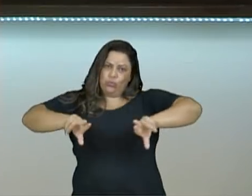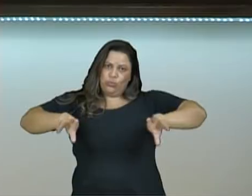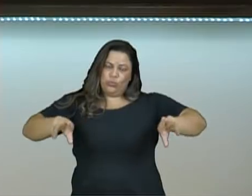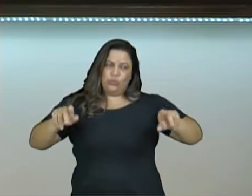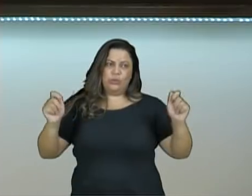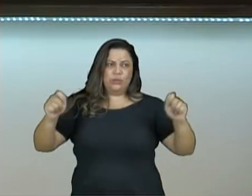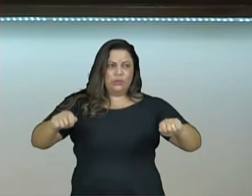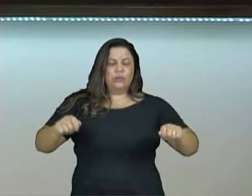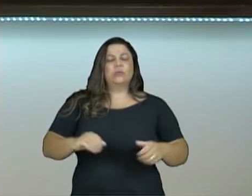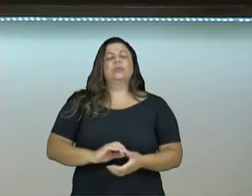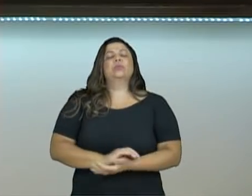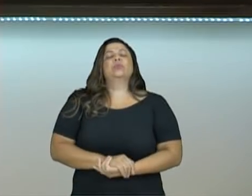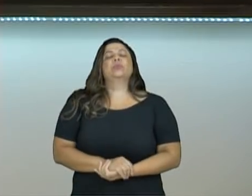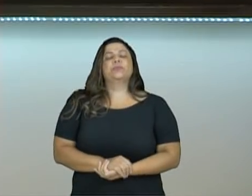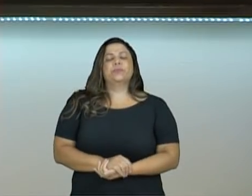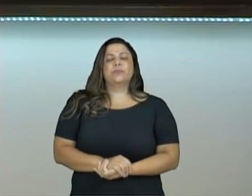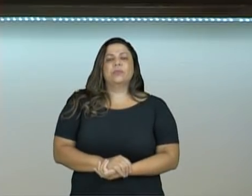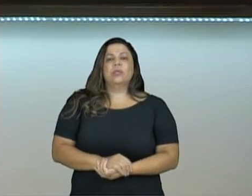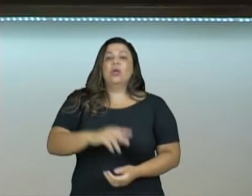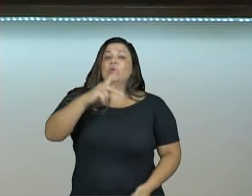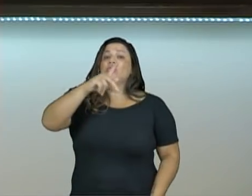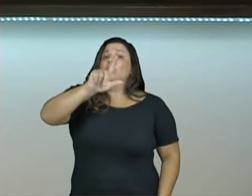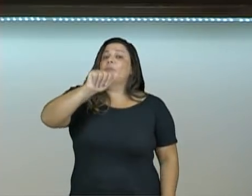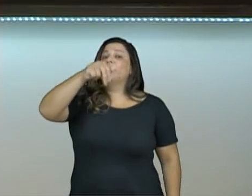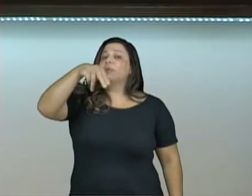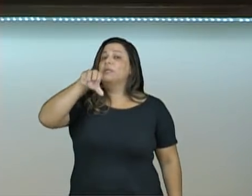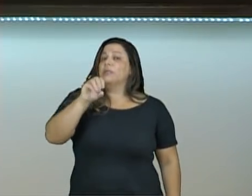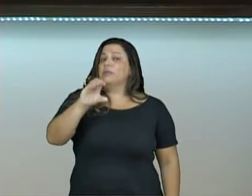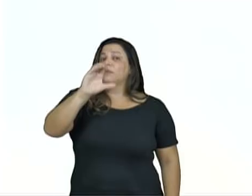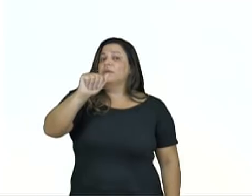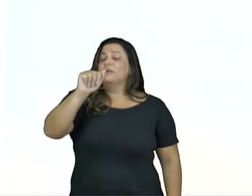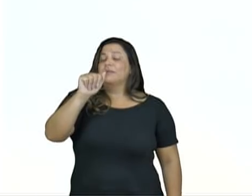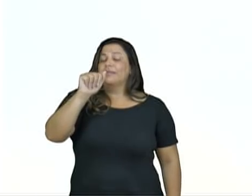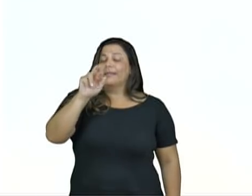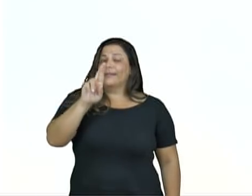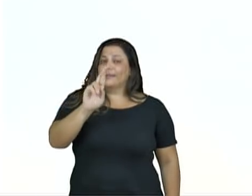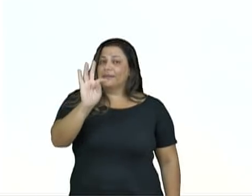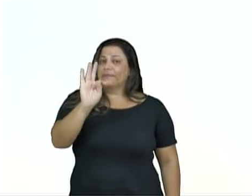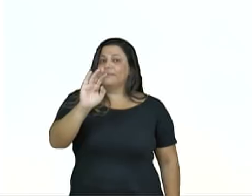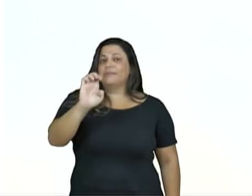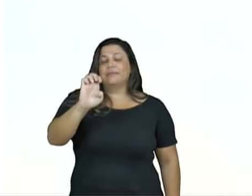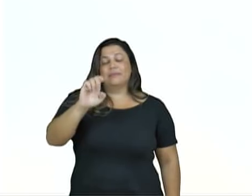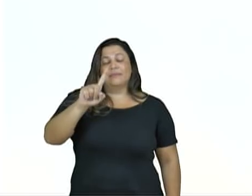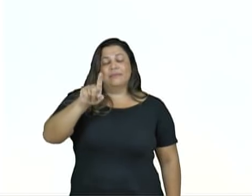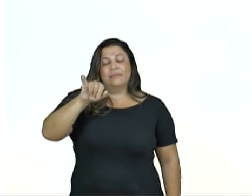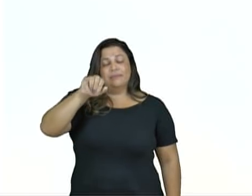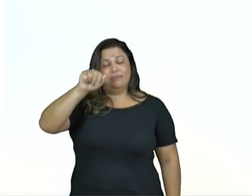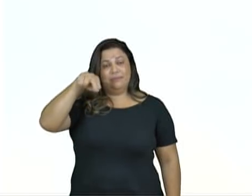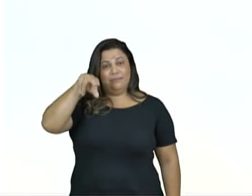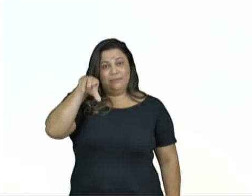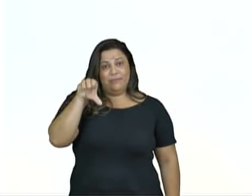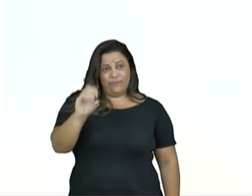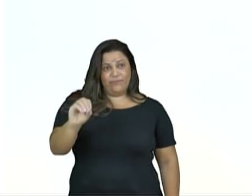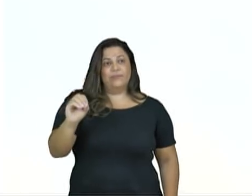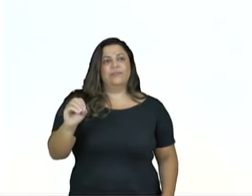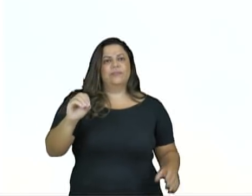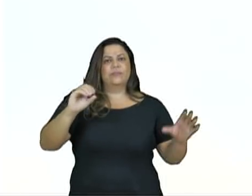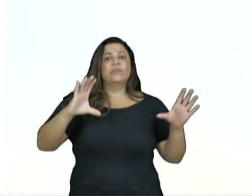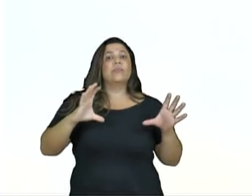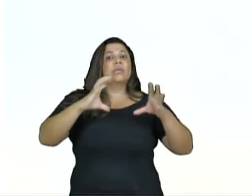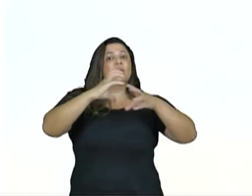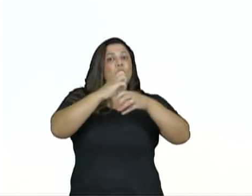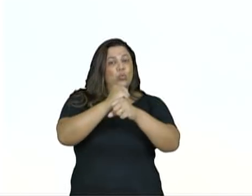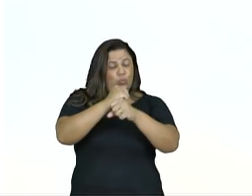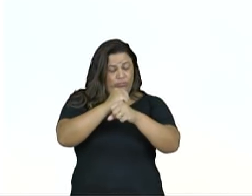origem do plano cartesiano. Então, aqui nós temos que toda a circunferência tem